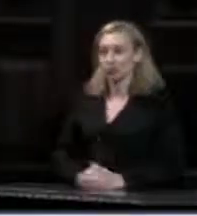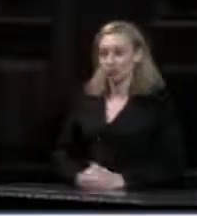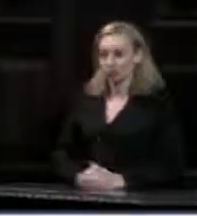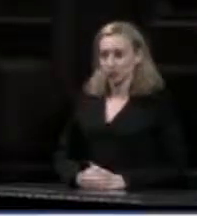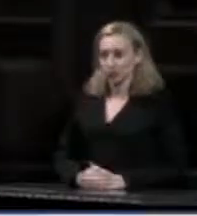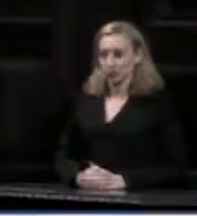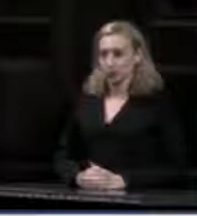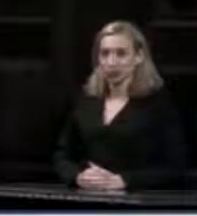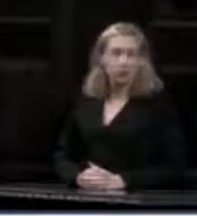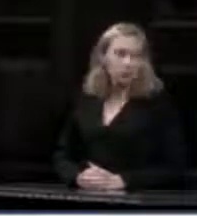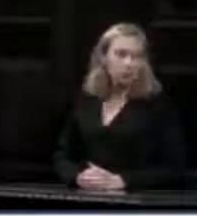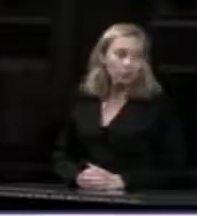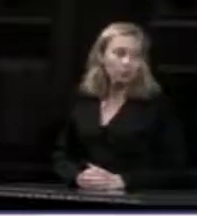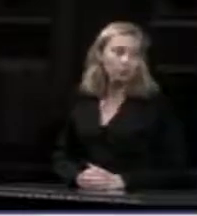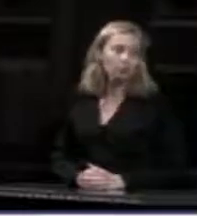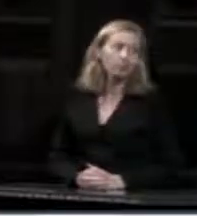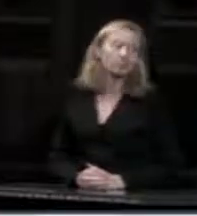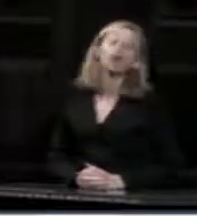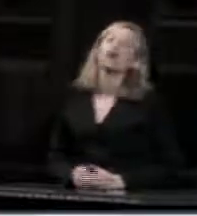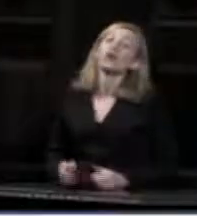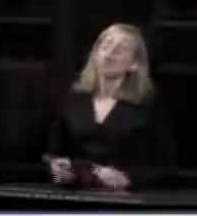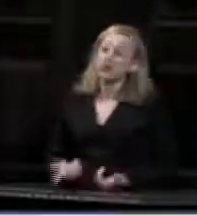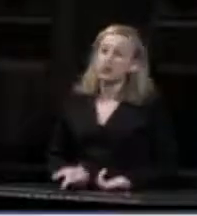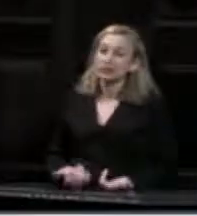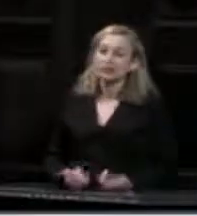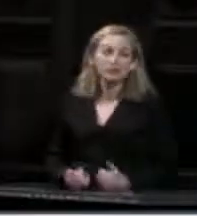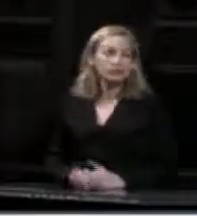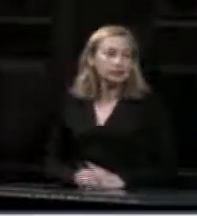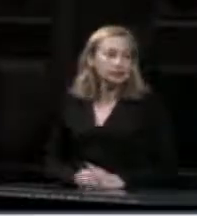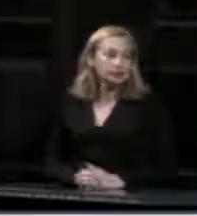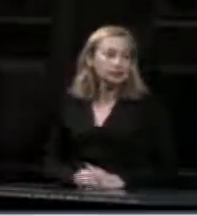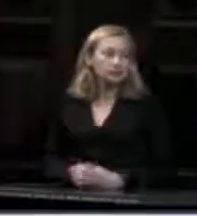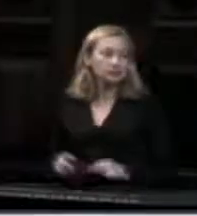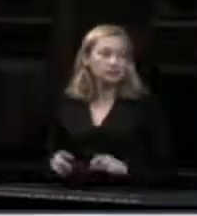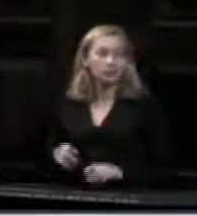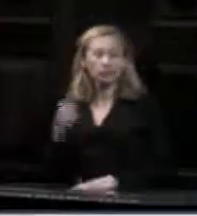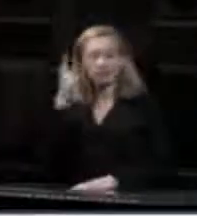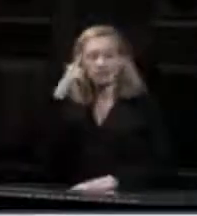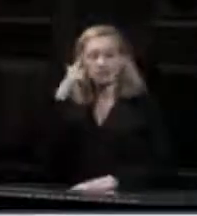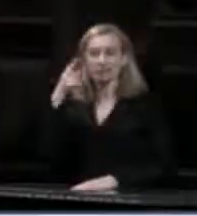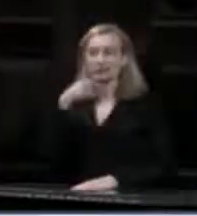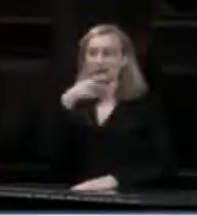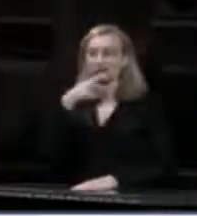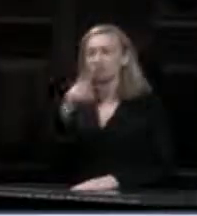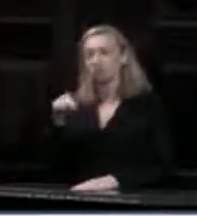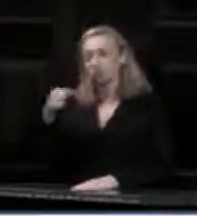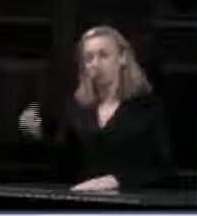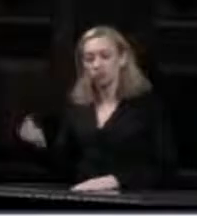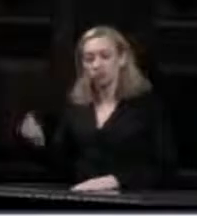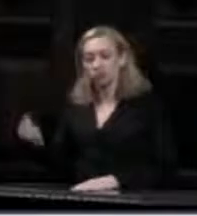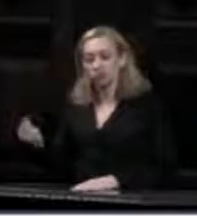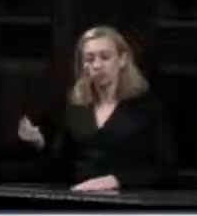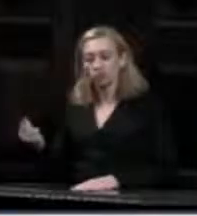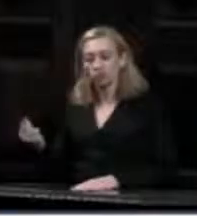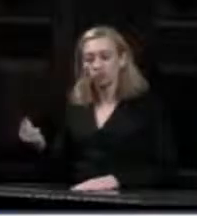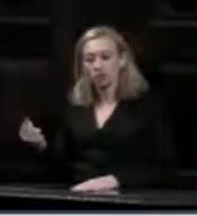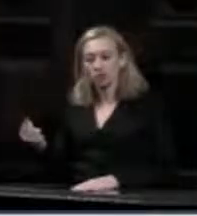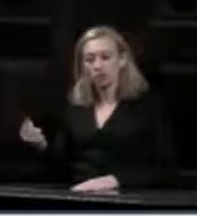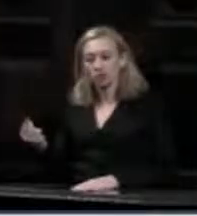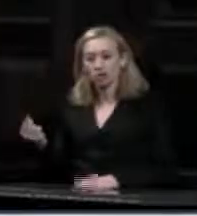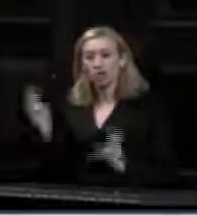waldeck possivelmente também está acontecendo no seu partido uma outra discrepância